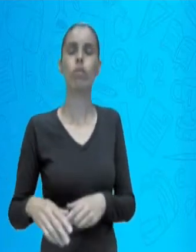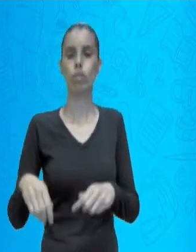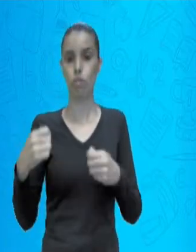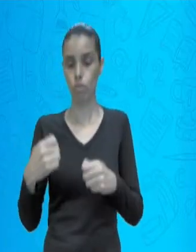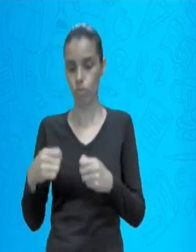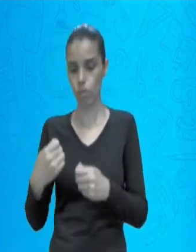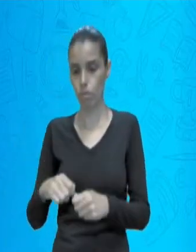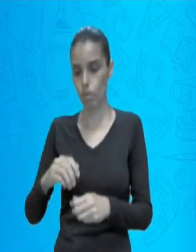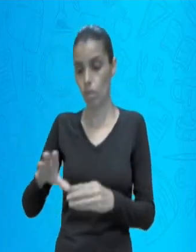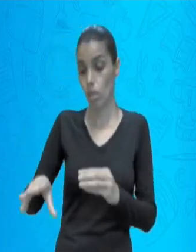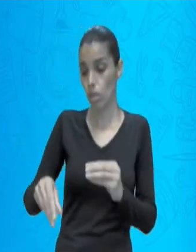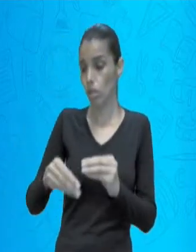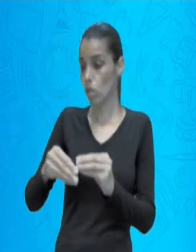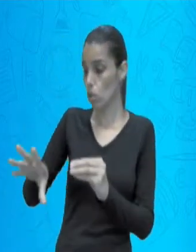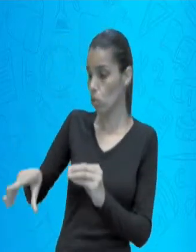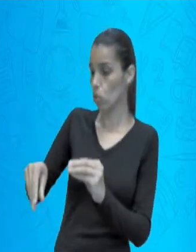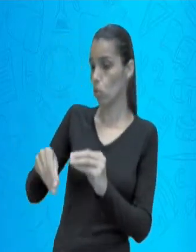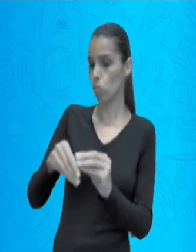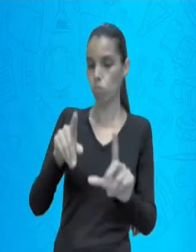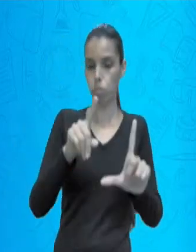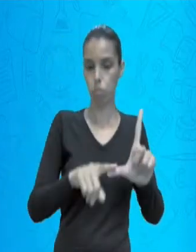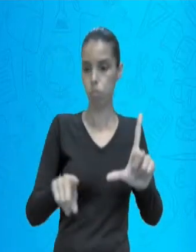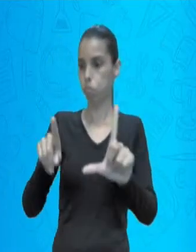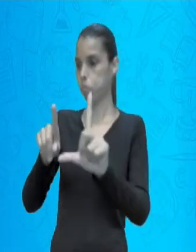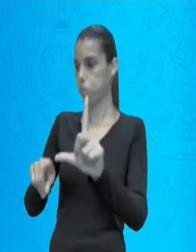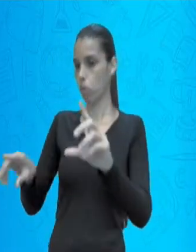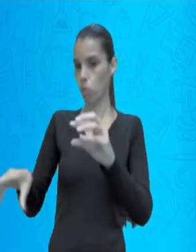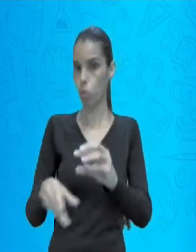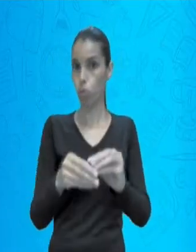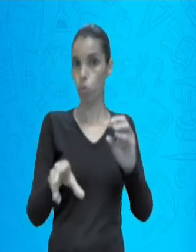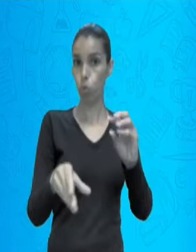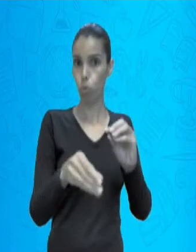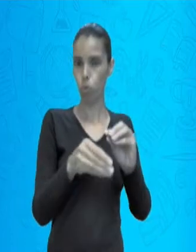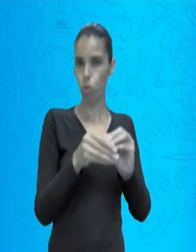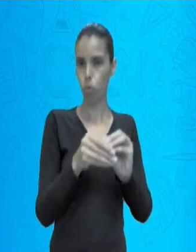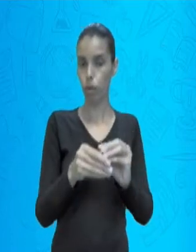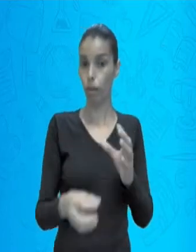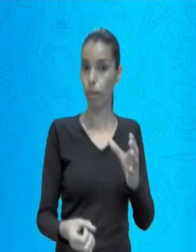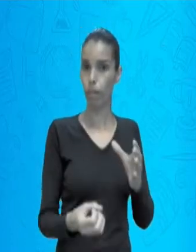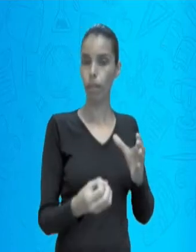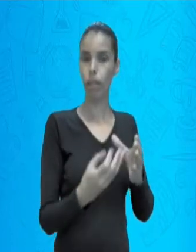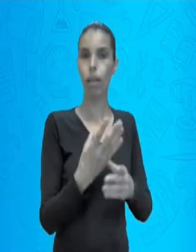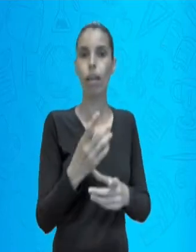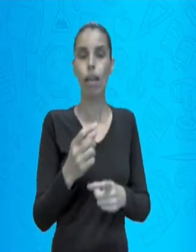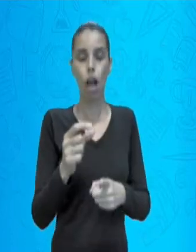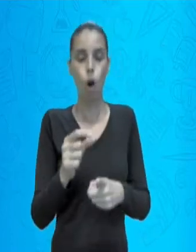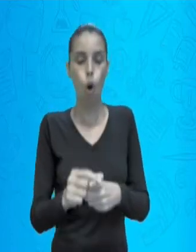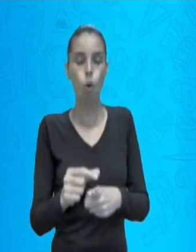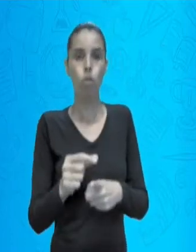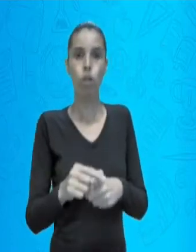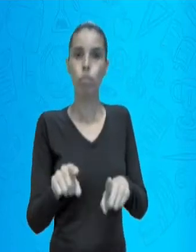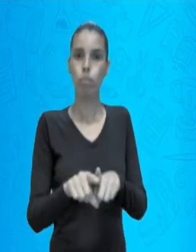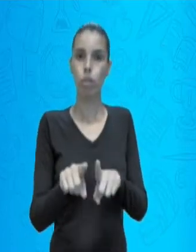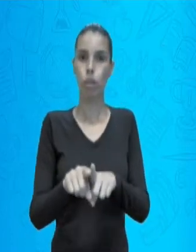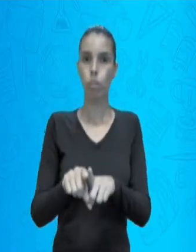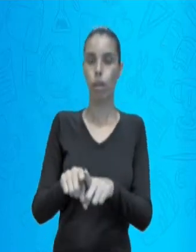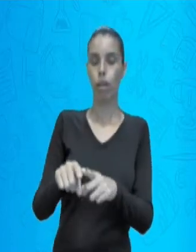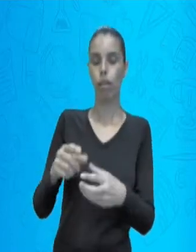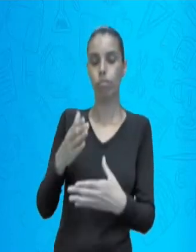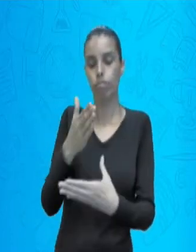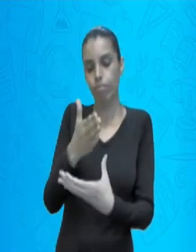com uma outra, forma uma sílaba. Que bom que você recordou. Seguindo a nossa